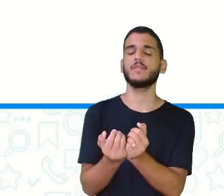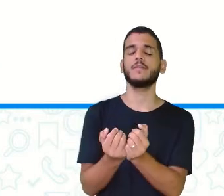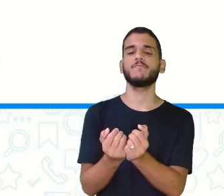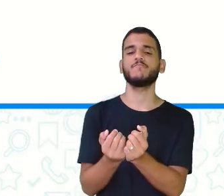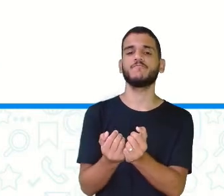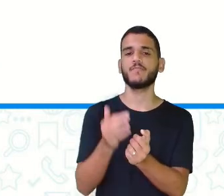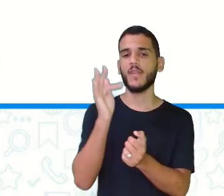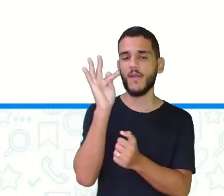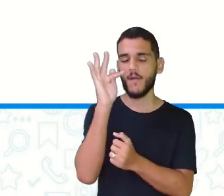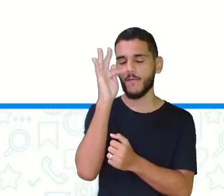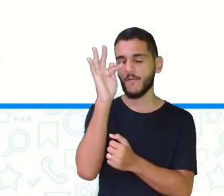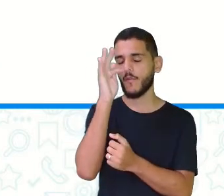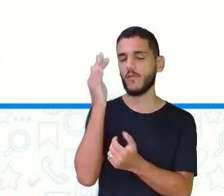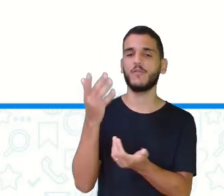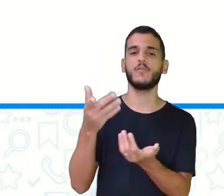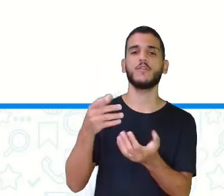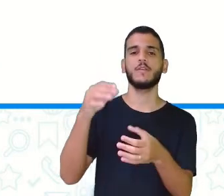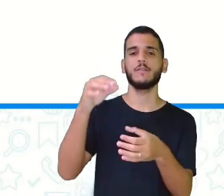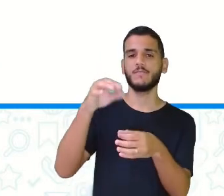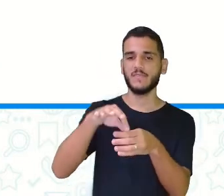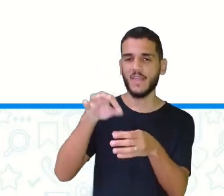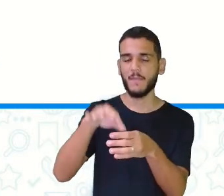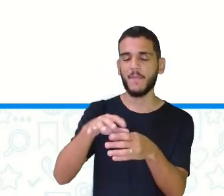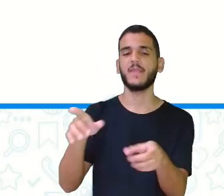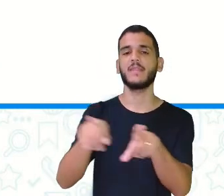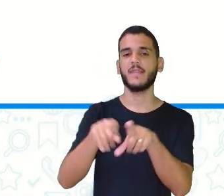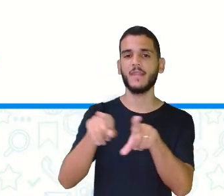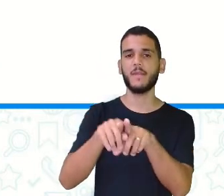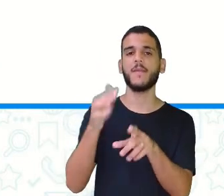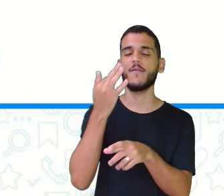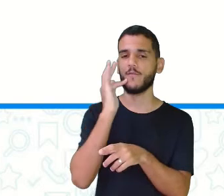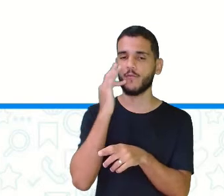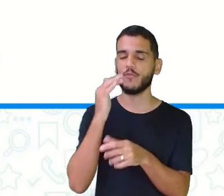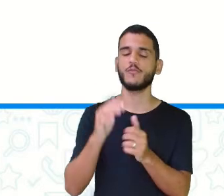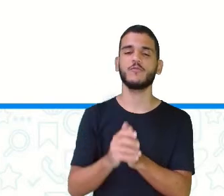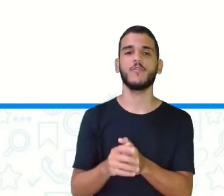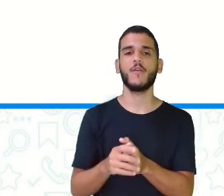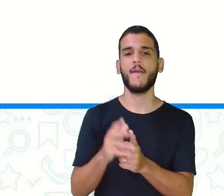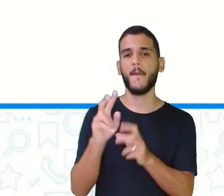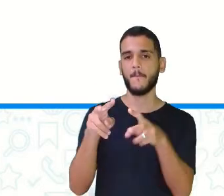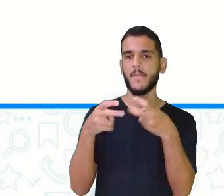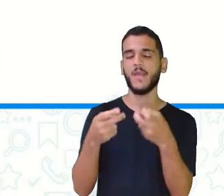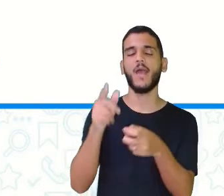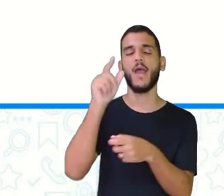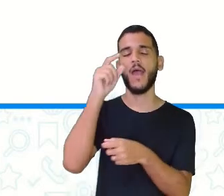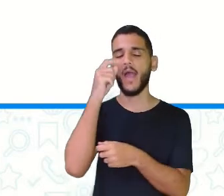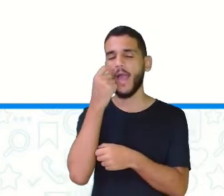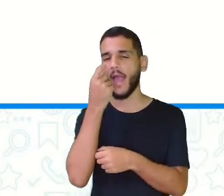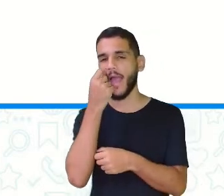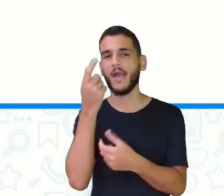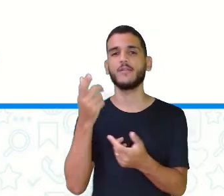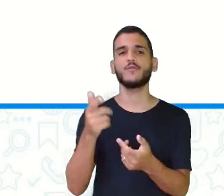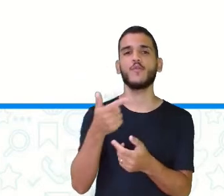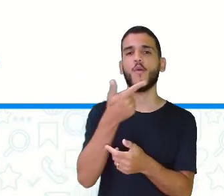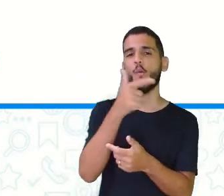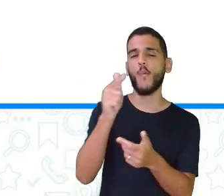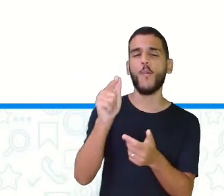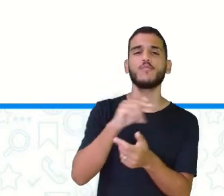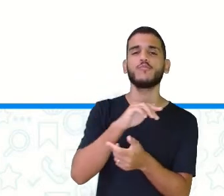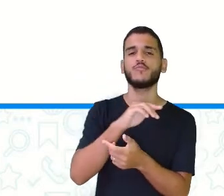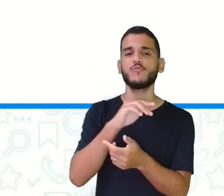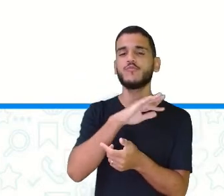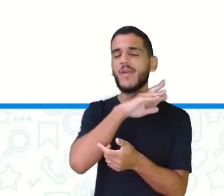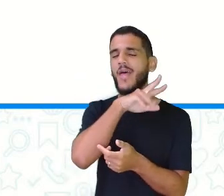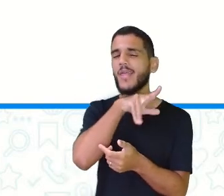E para cima a gente já vê os animais menores, ó, ratos, gafanhotos, besouros e tartarugas terrestres que se